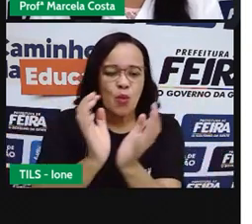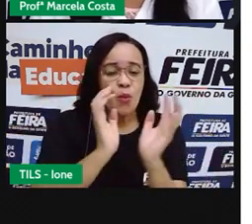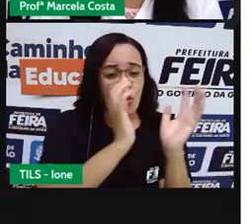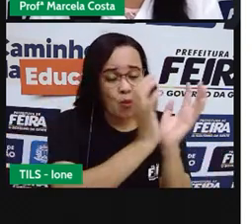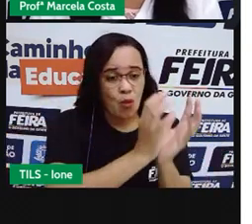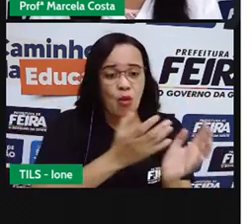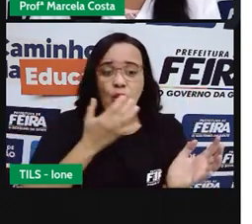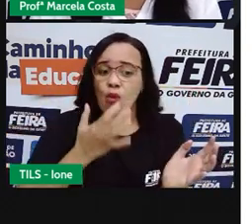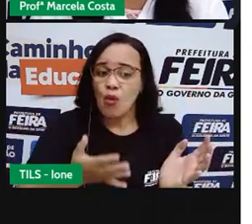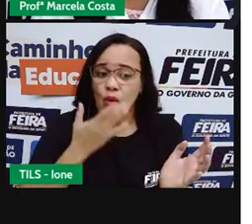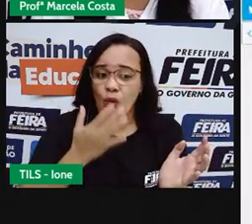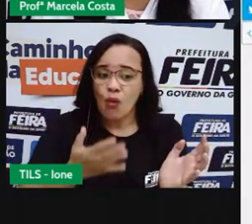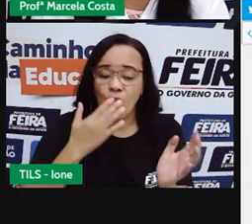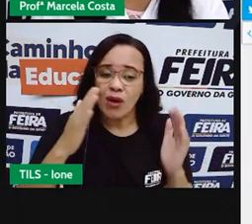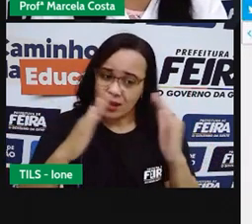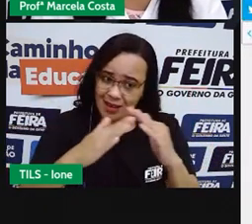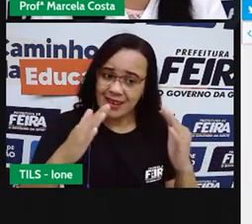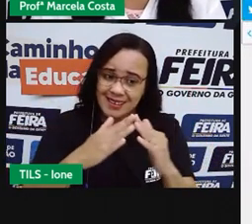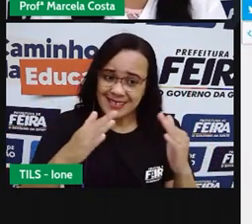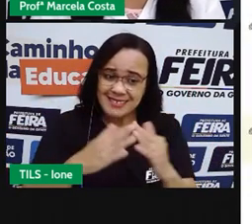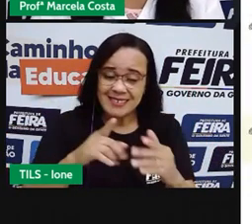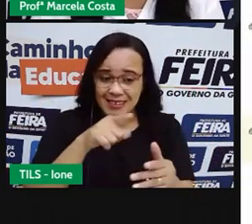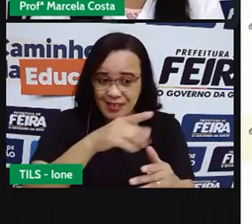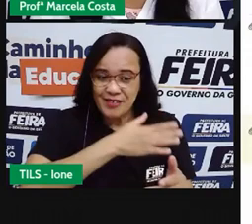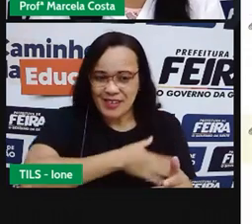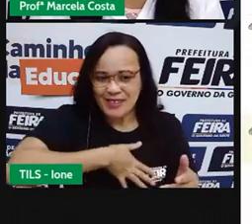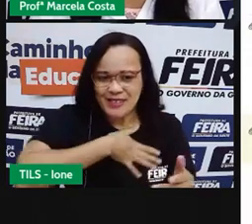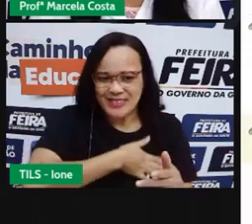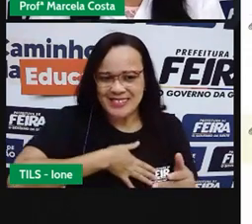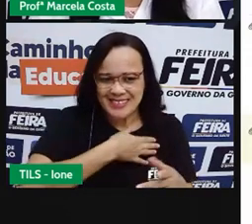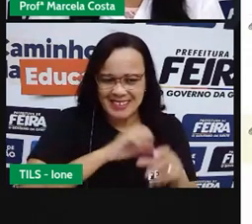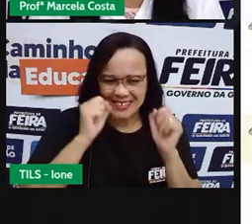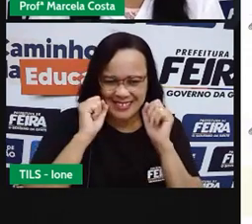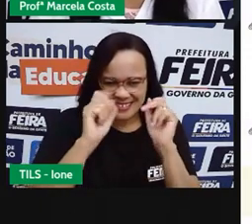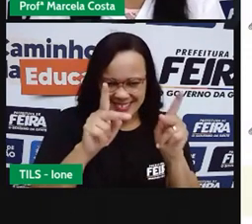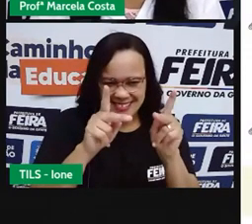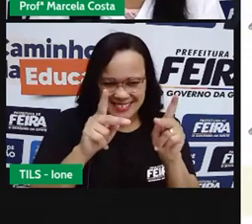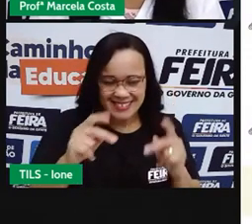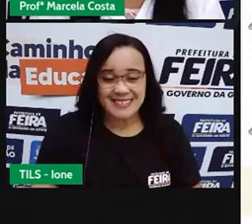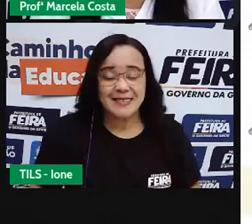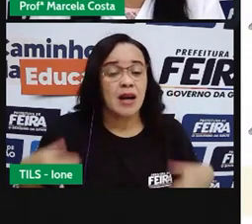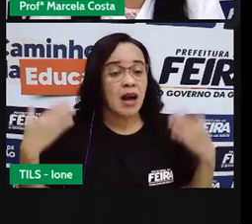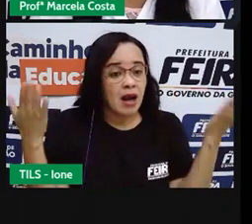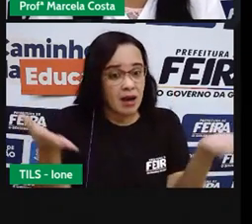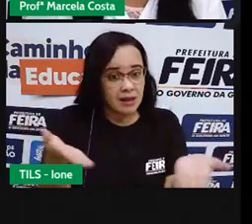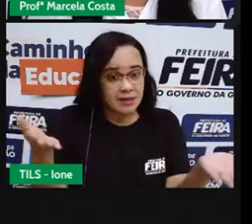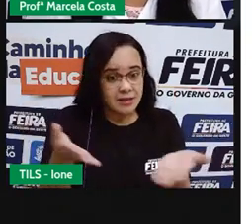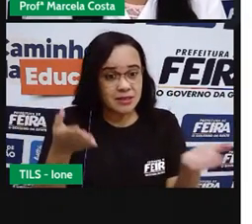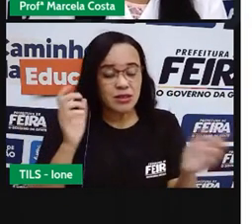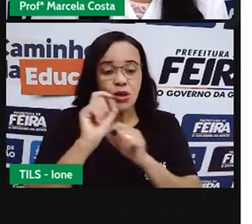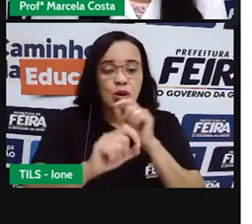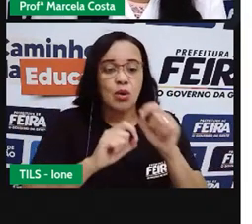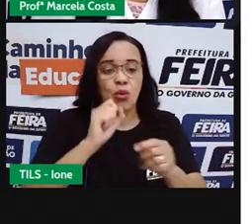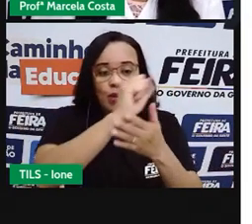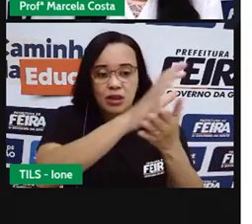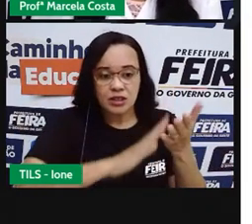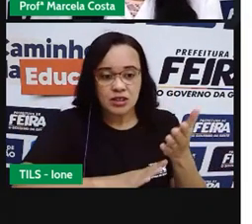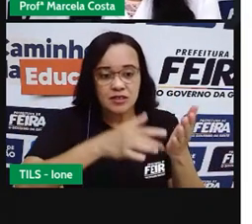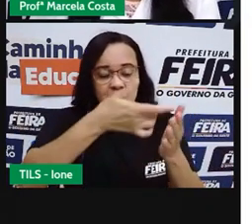que vocês vão gostar bastante e se divertir, tá? Agora, tem uma outra